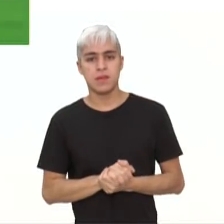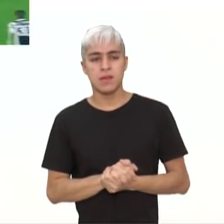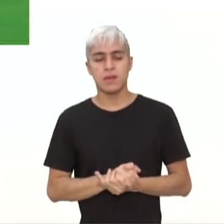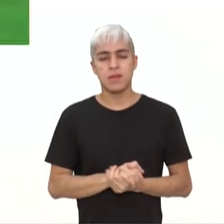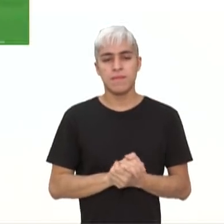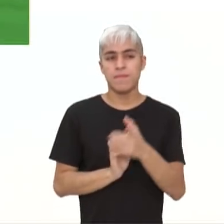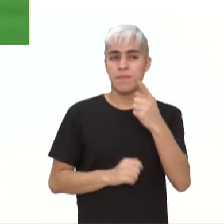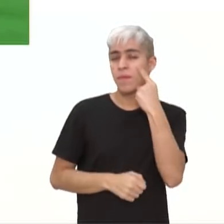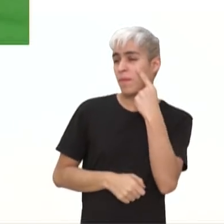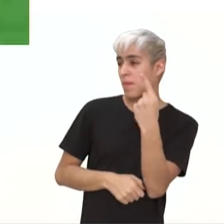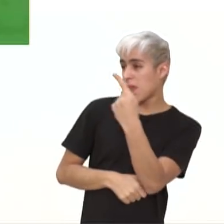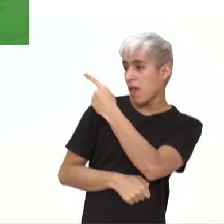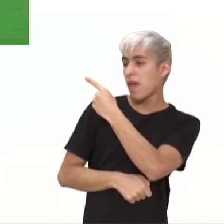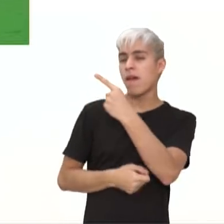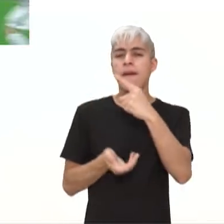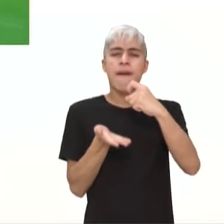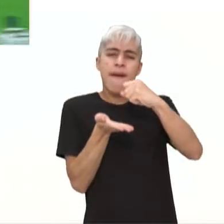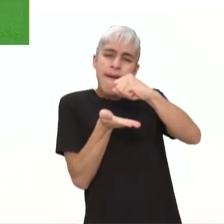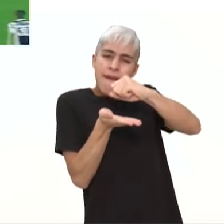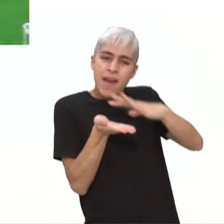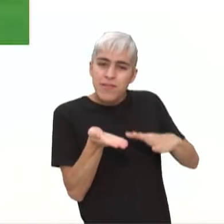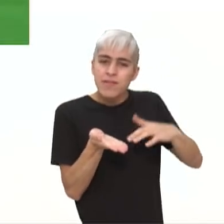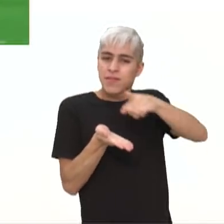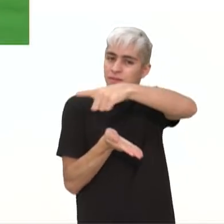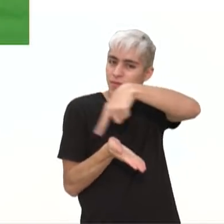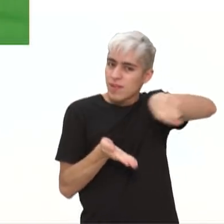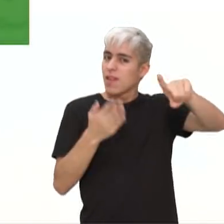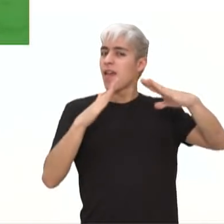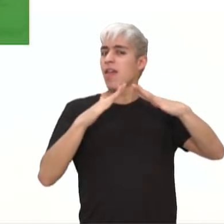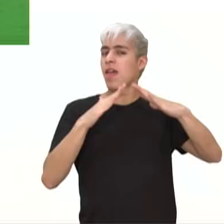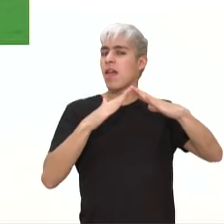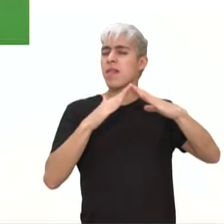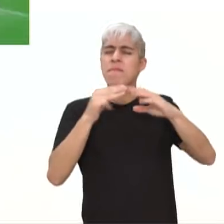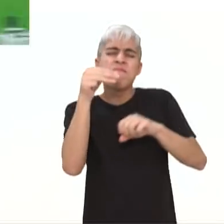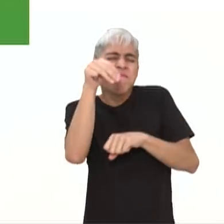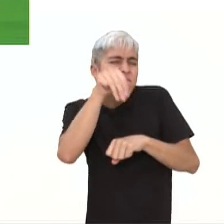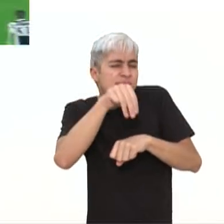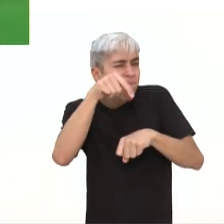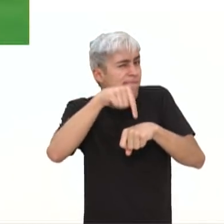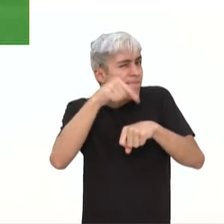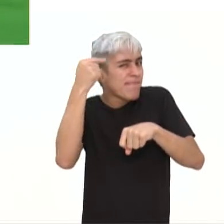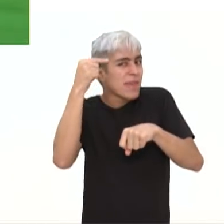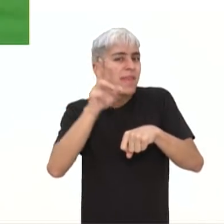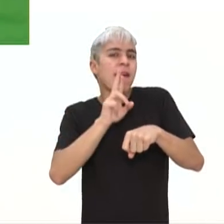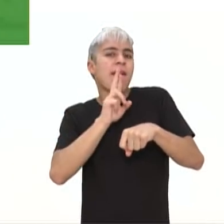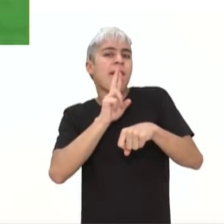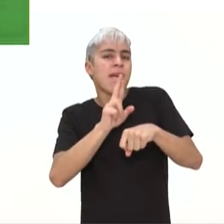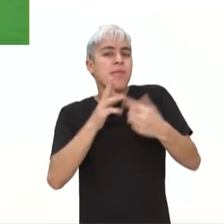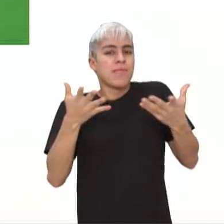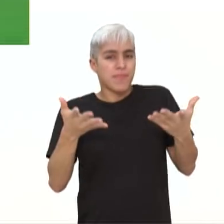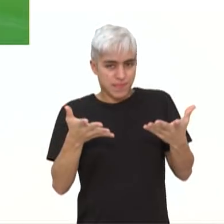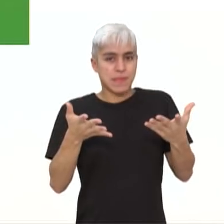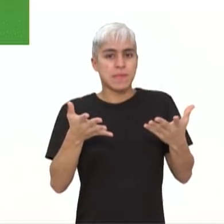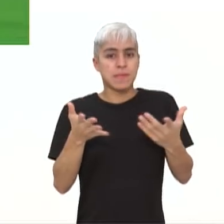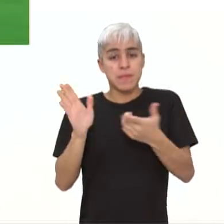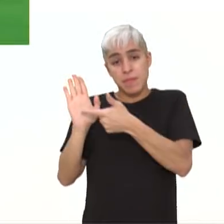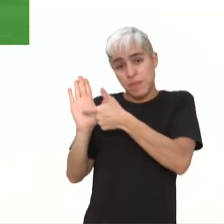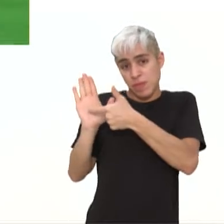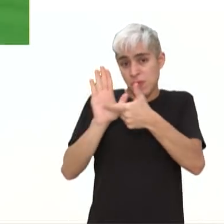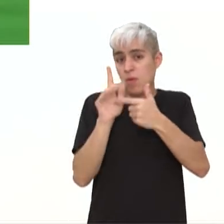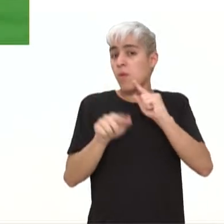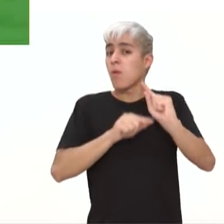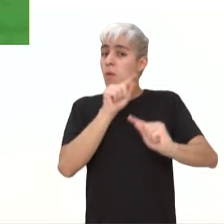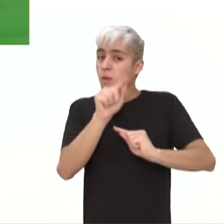Aqui eu estou trazendo uma atividade para você aí de casa que vocês vão ter alguns minutinhos para pensar na resposta. Então estou mostrando para vocês